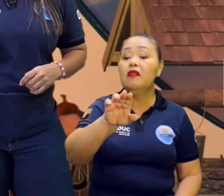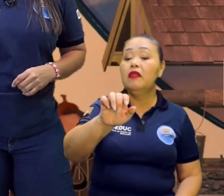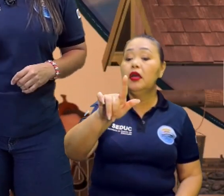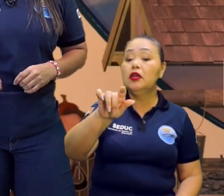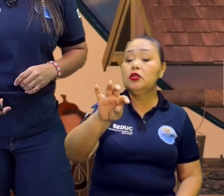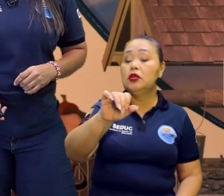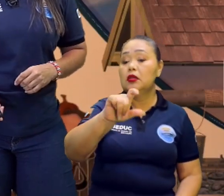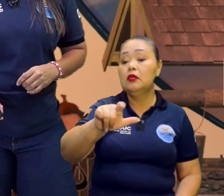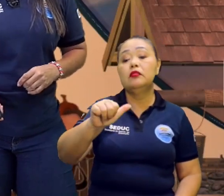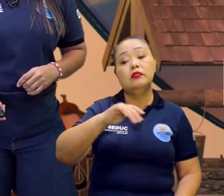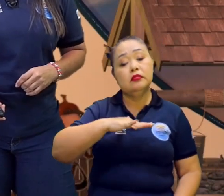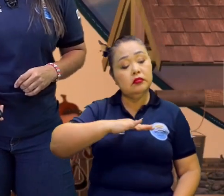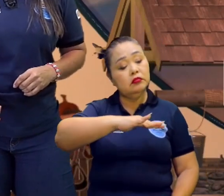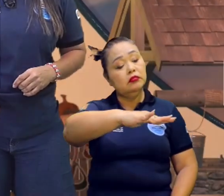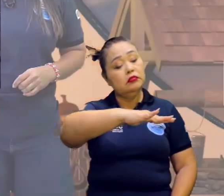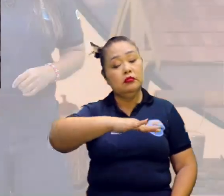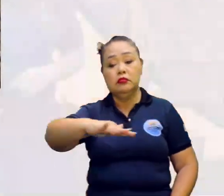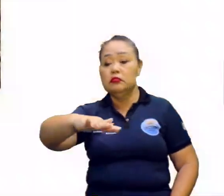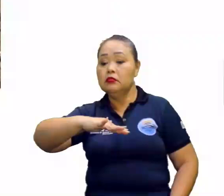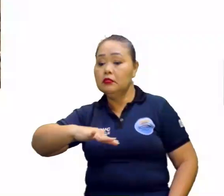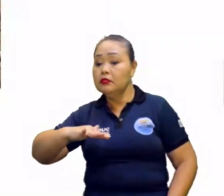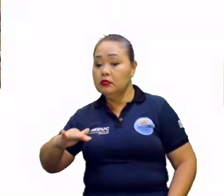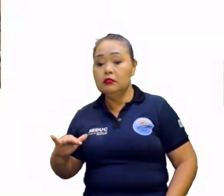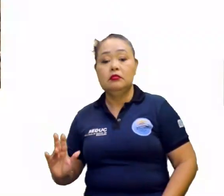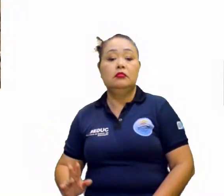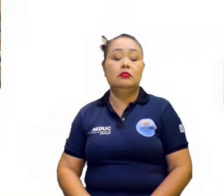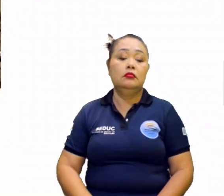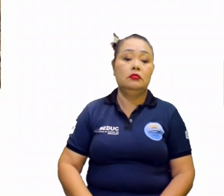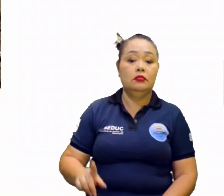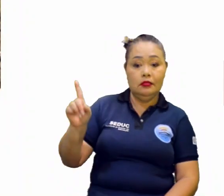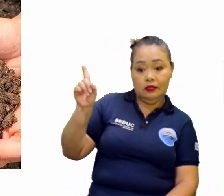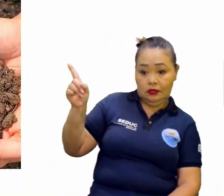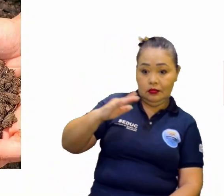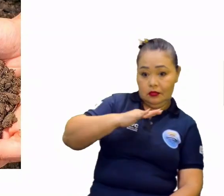bom? Continuando ali.